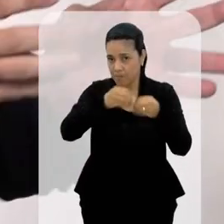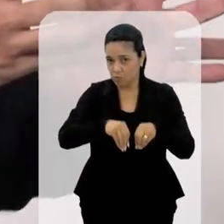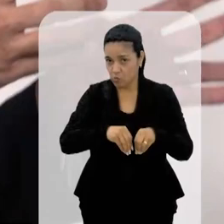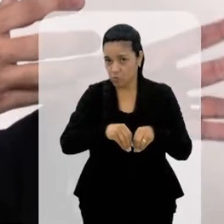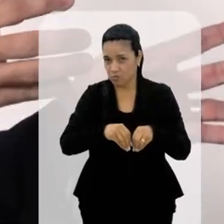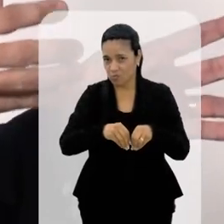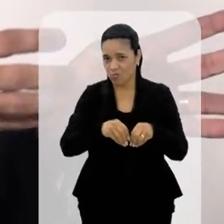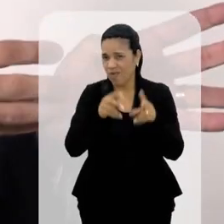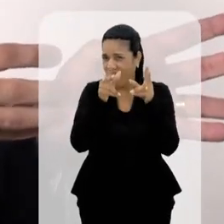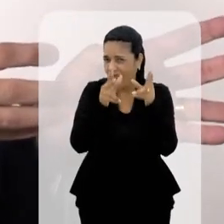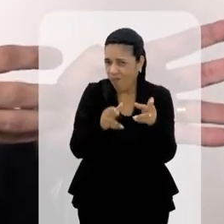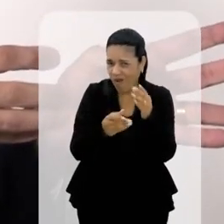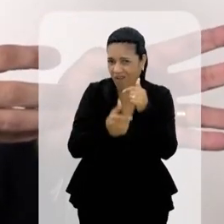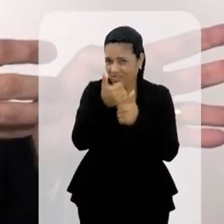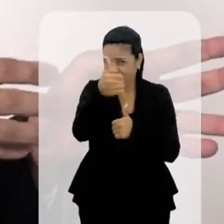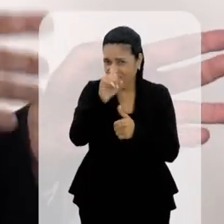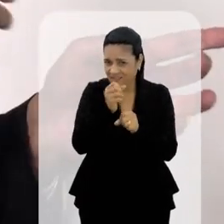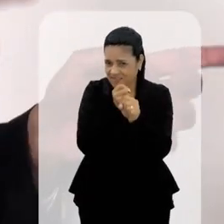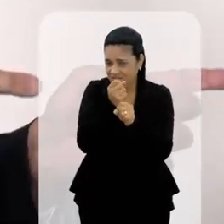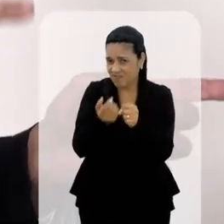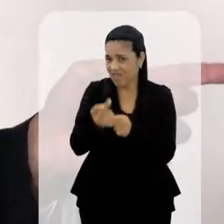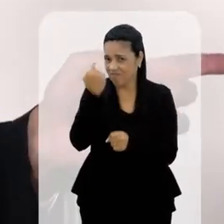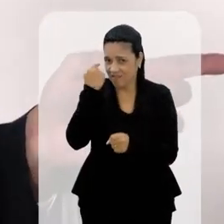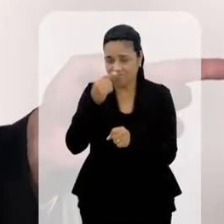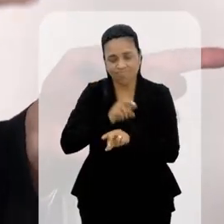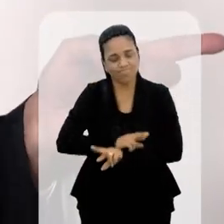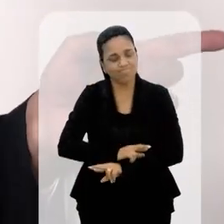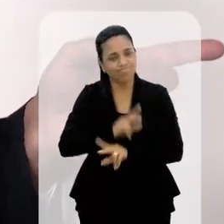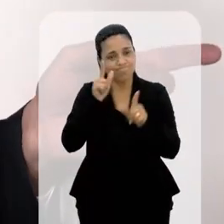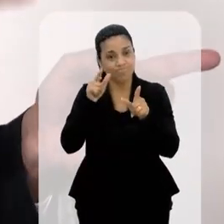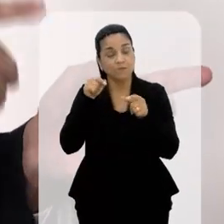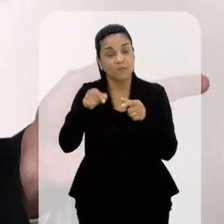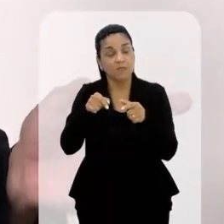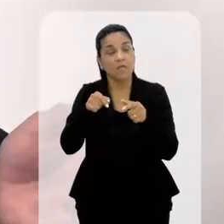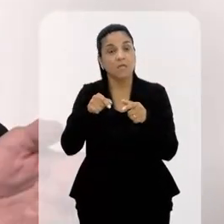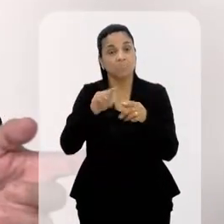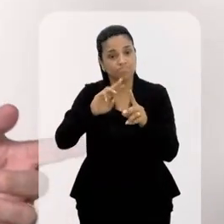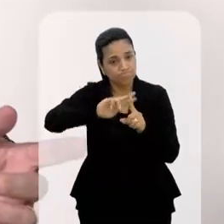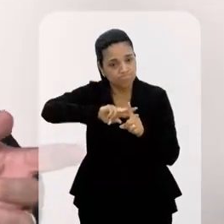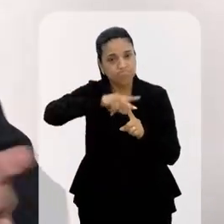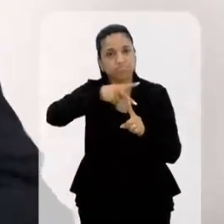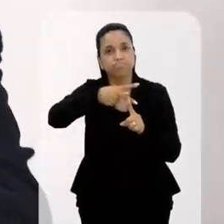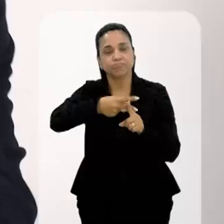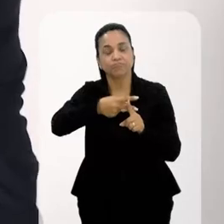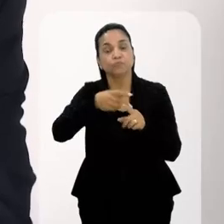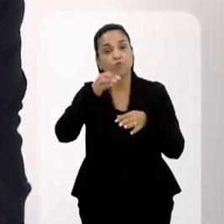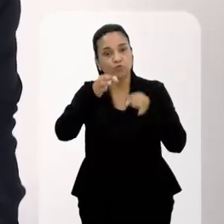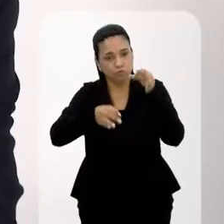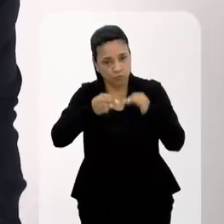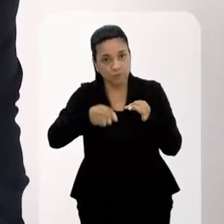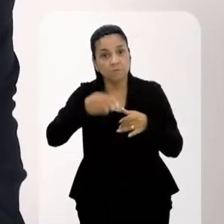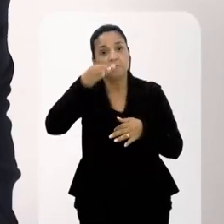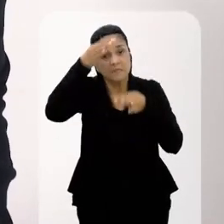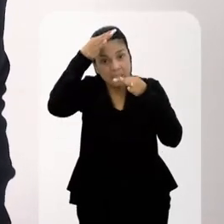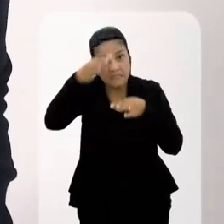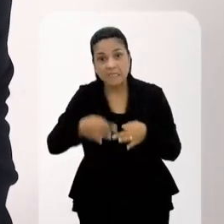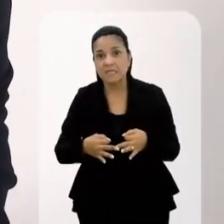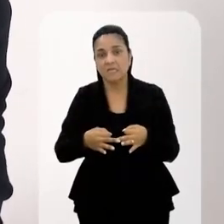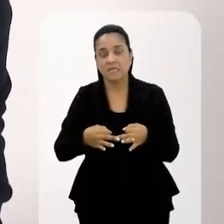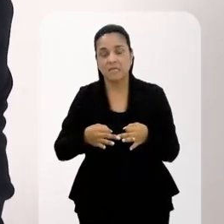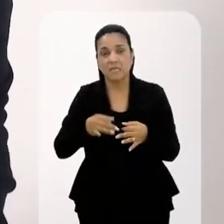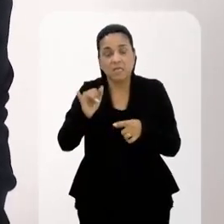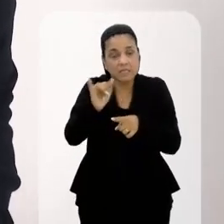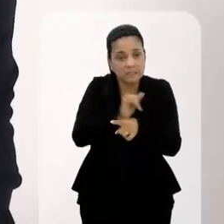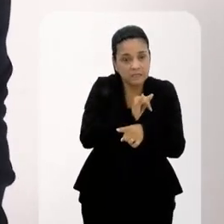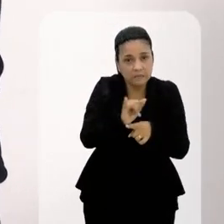mesma coisa de R$5.000 há 10 anos atrás. Então, você tem que pegar esse dano moral e atualizar. E é isso que o judiciário precisa entender. Ele